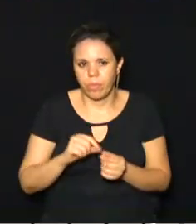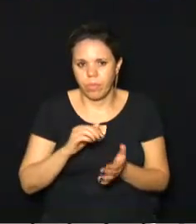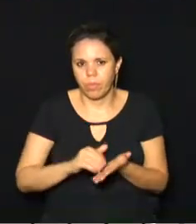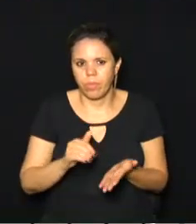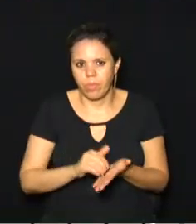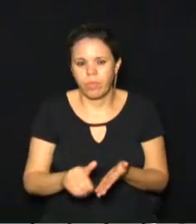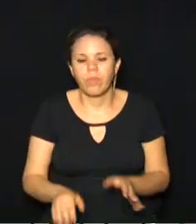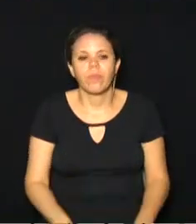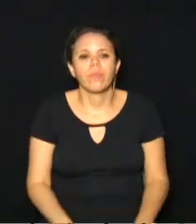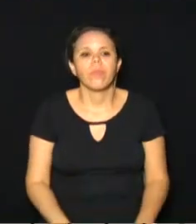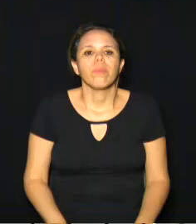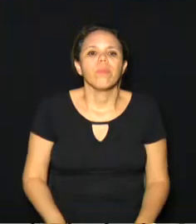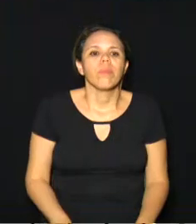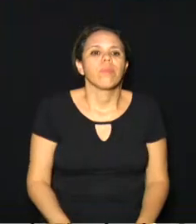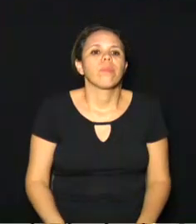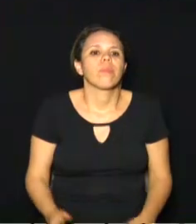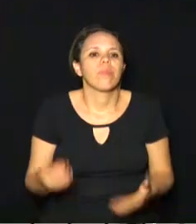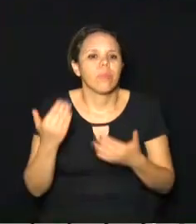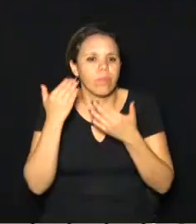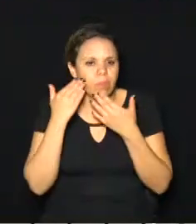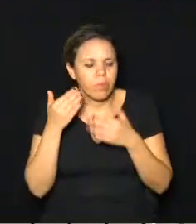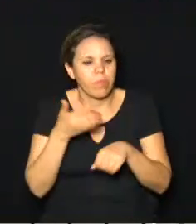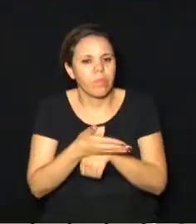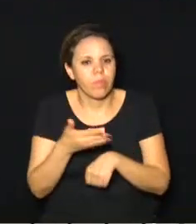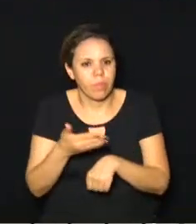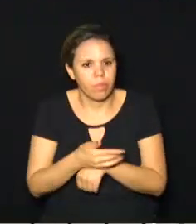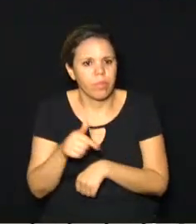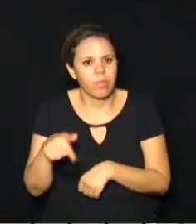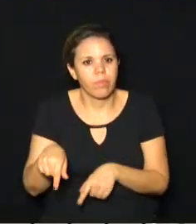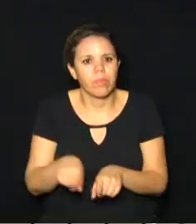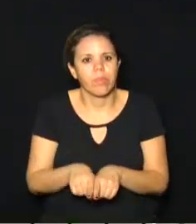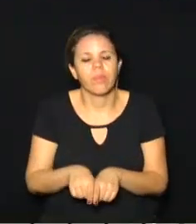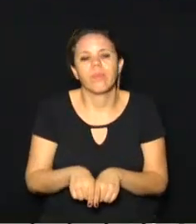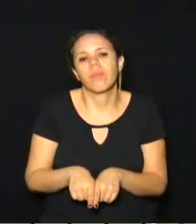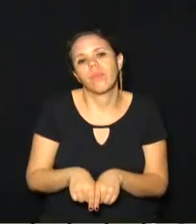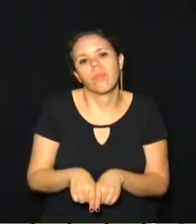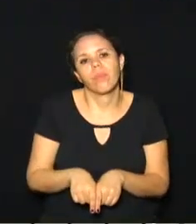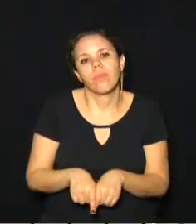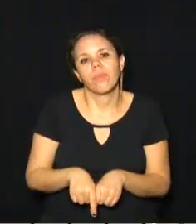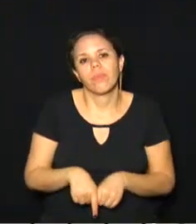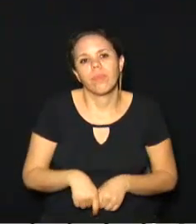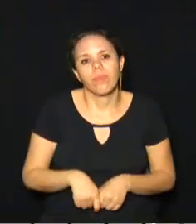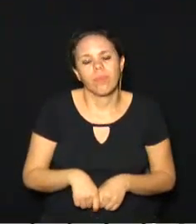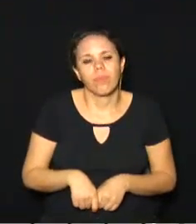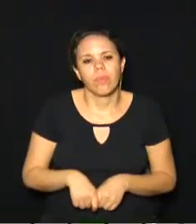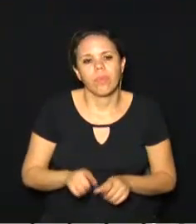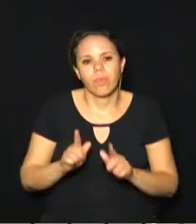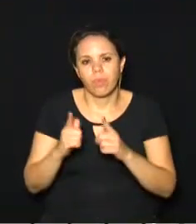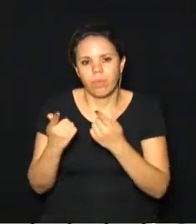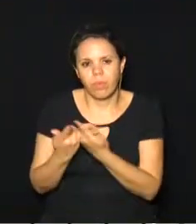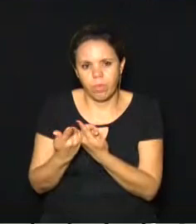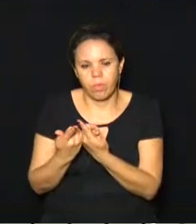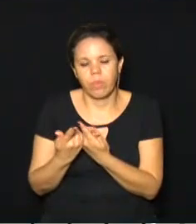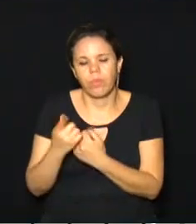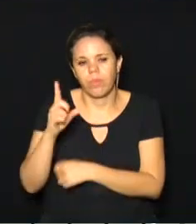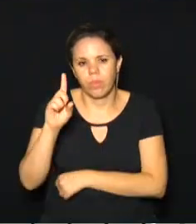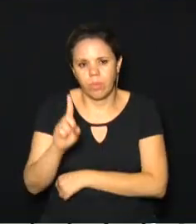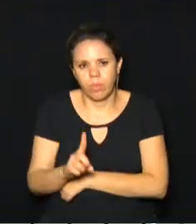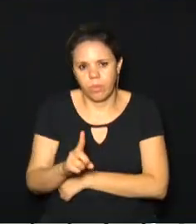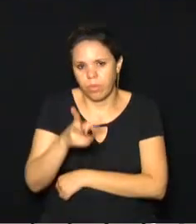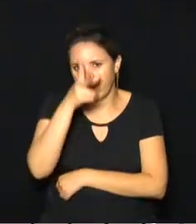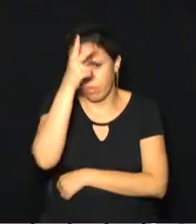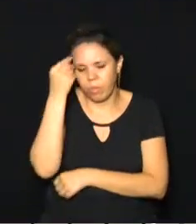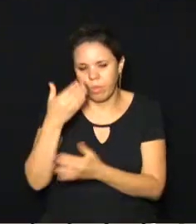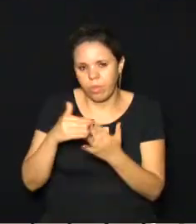secretaria. Mas eu queria agradecer a participação aqui da Simone Pinto da Silva, que é gestora da rede municipal.